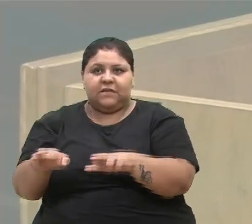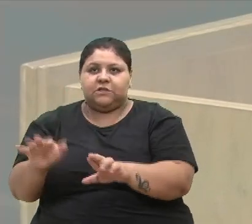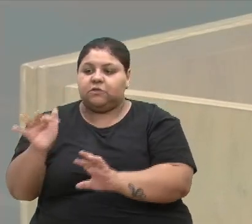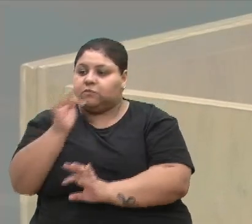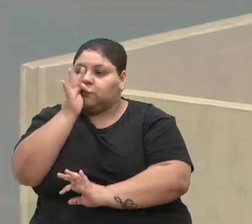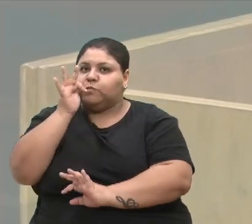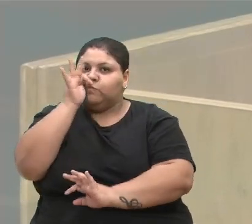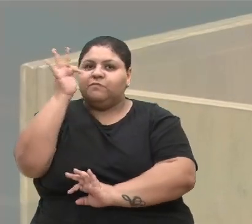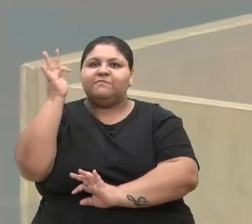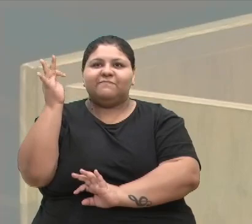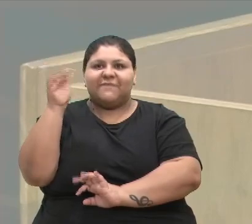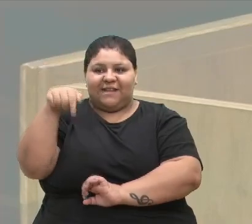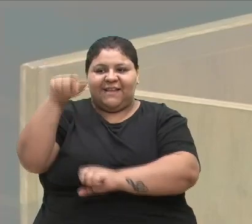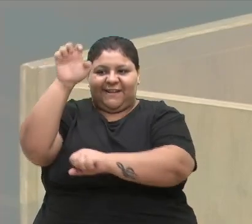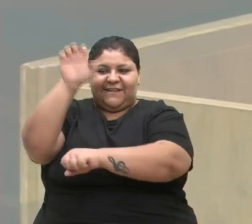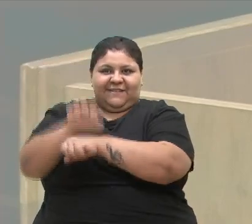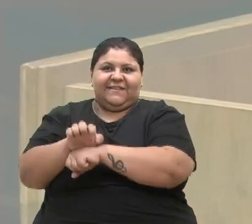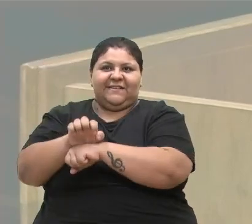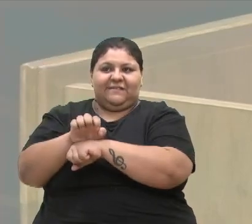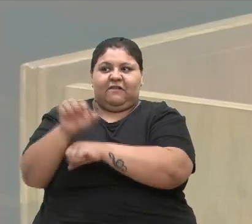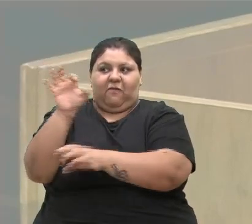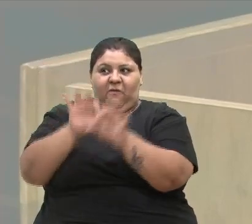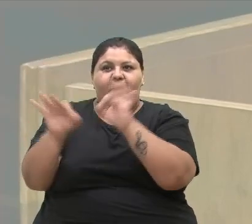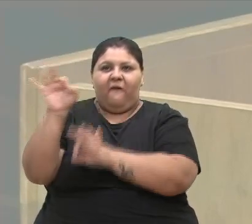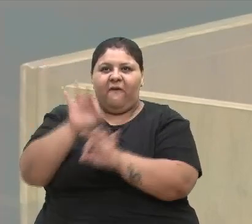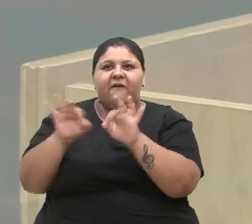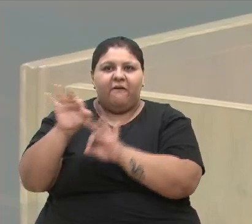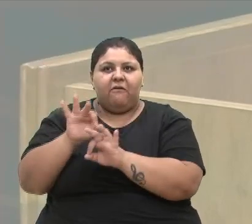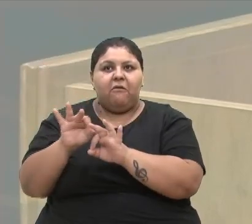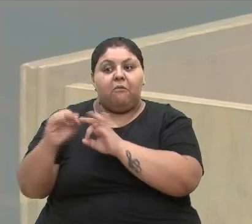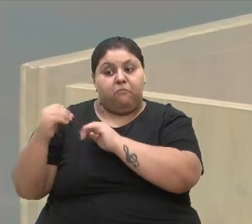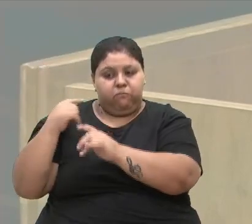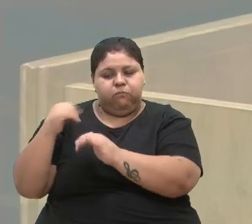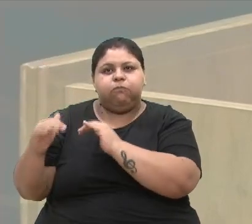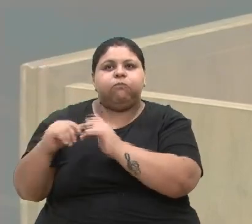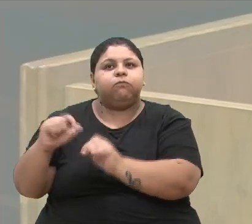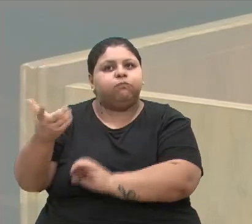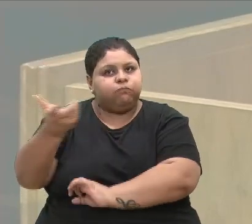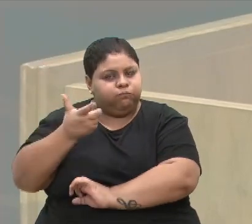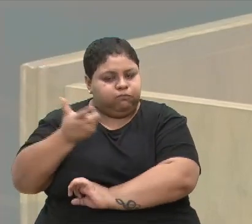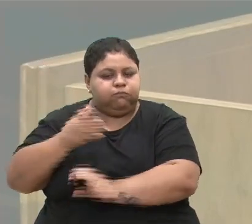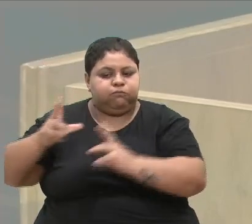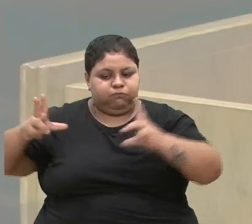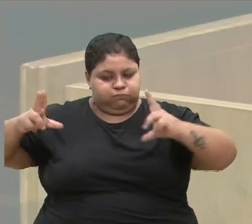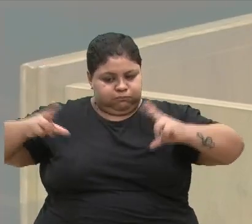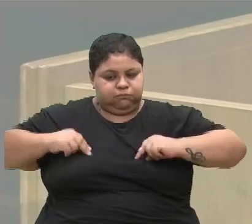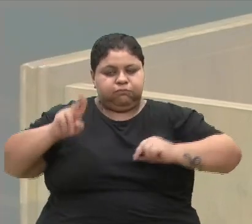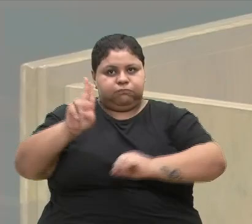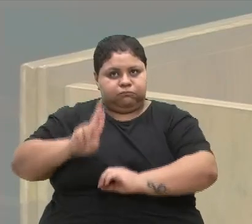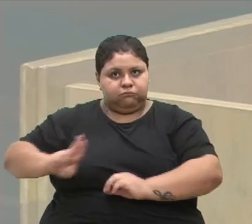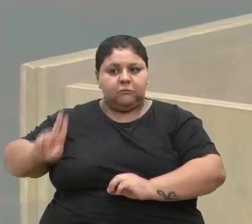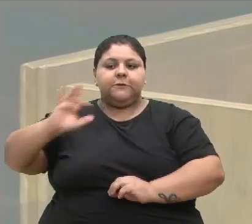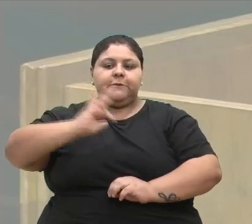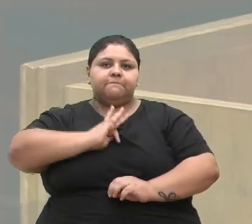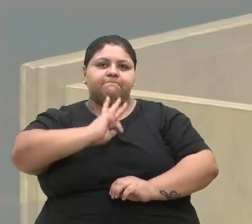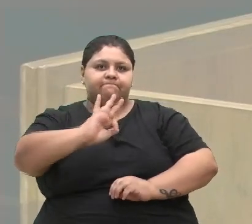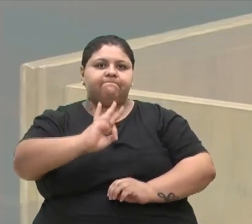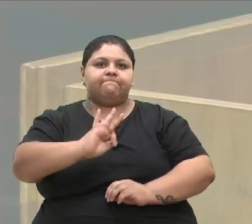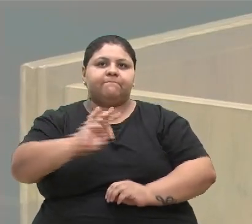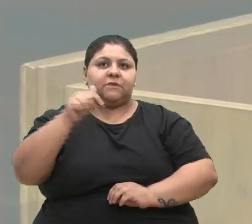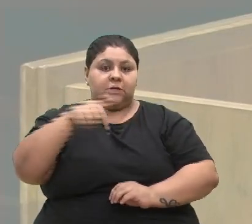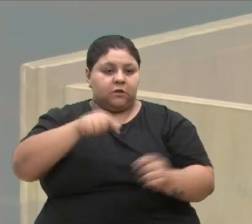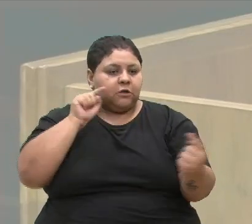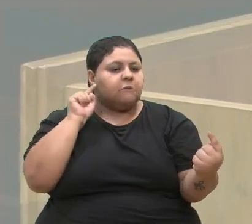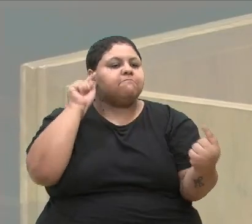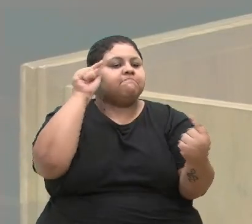o nosso estado, está organizada, está mobilizada e quer e merece essa universidade federal. Esse